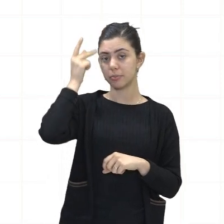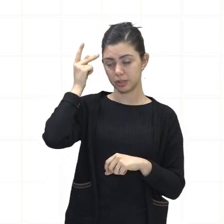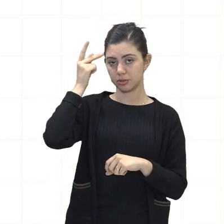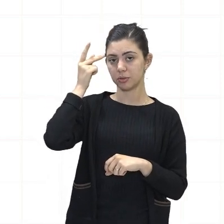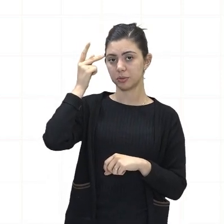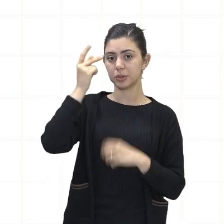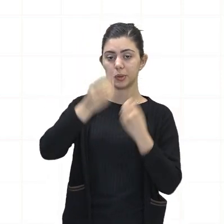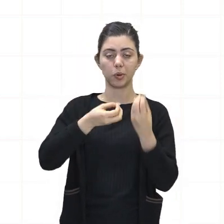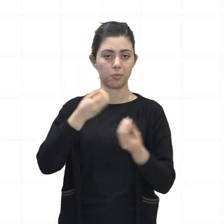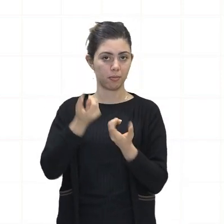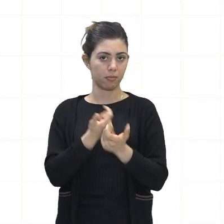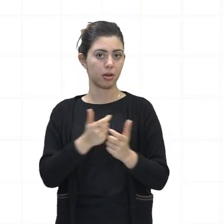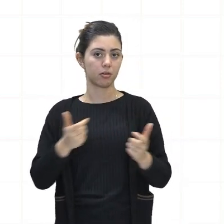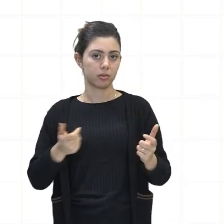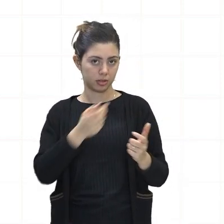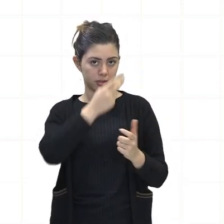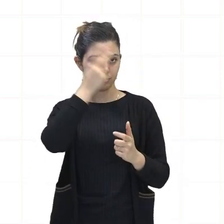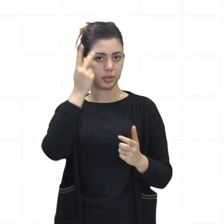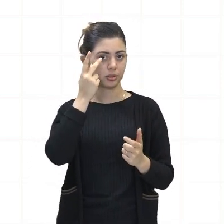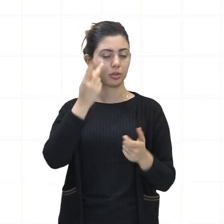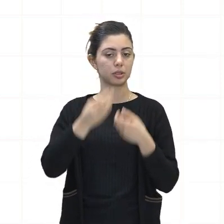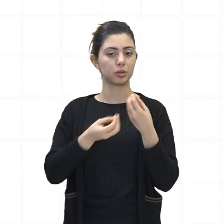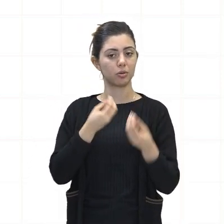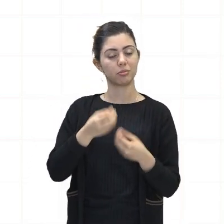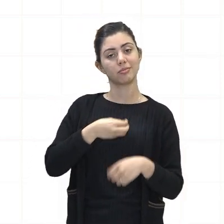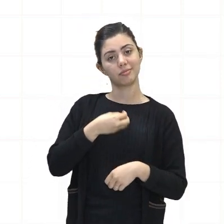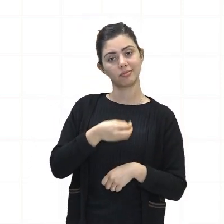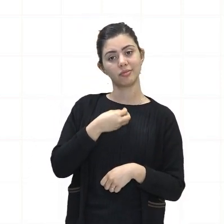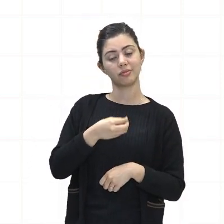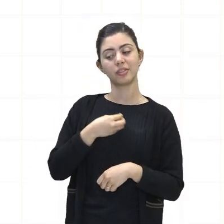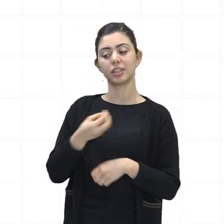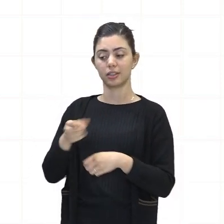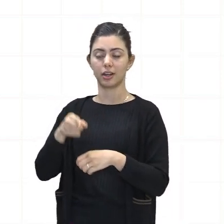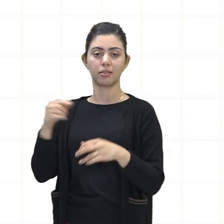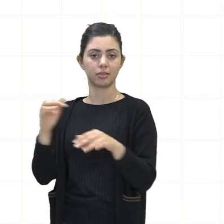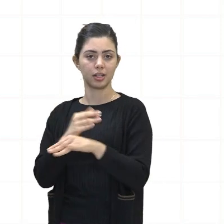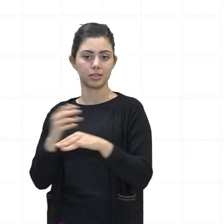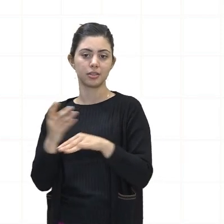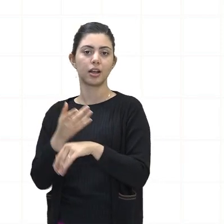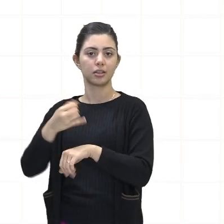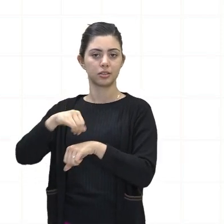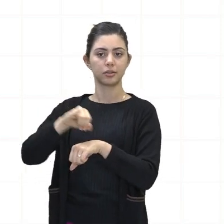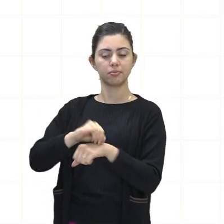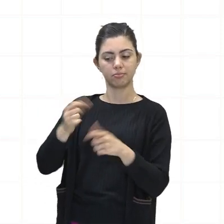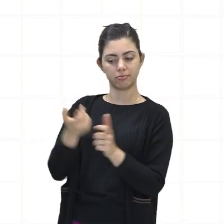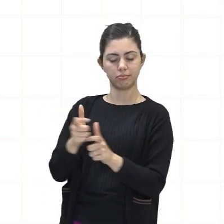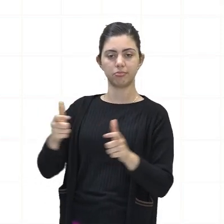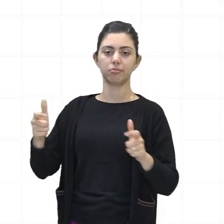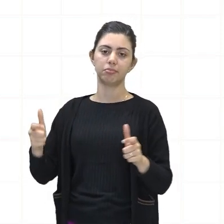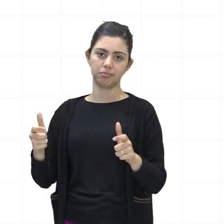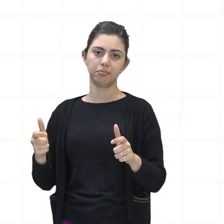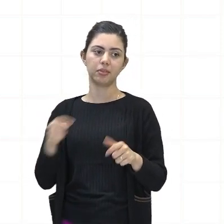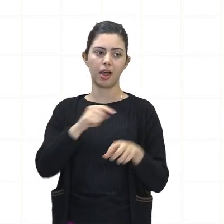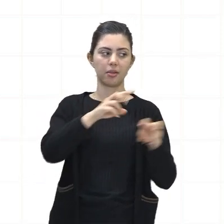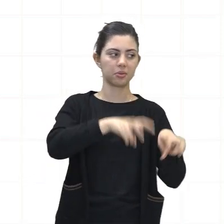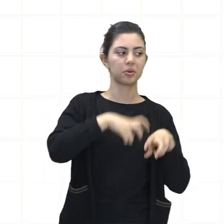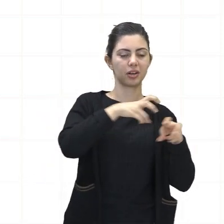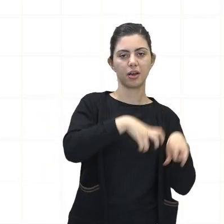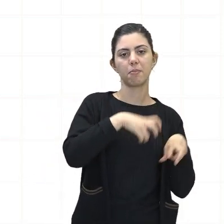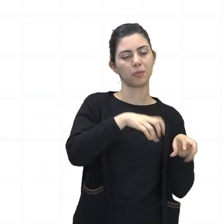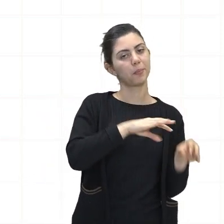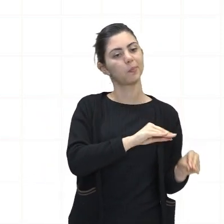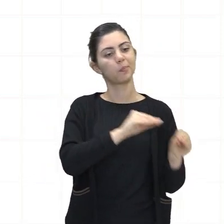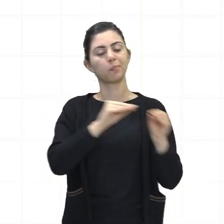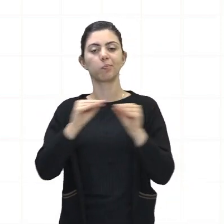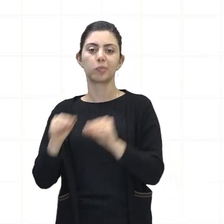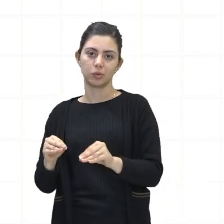maioria, né, dos casos, está vivendo nas cidades, em áreas urbanizadas e não no campo. Né?